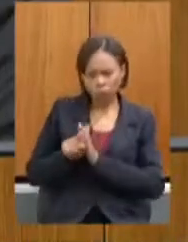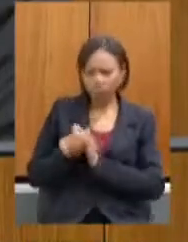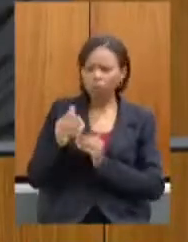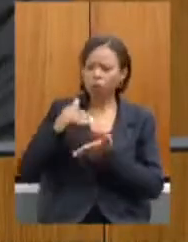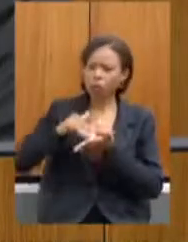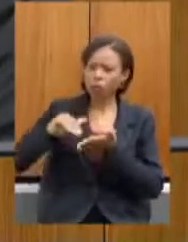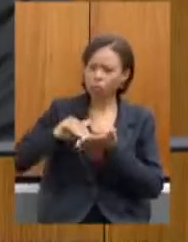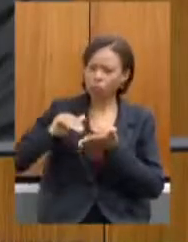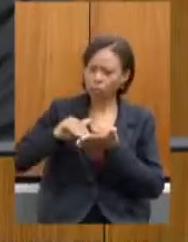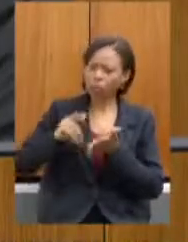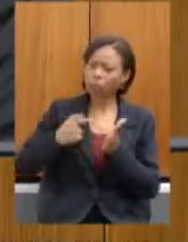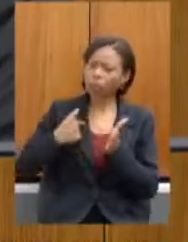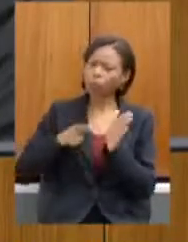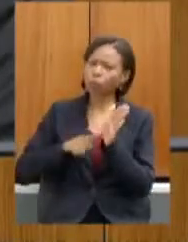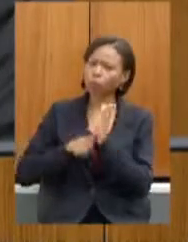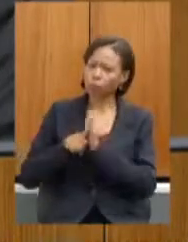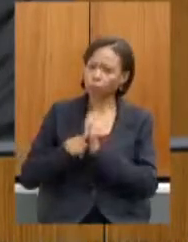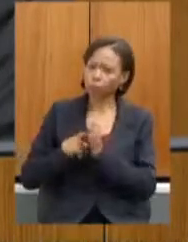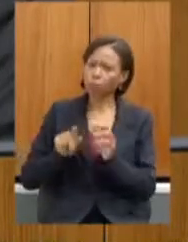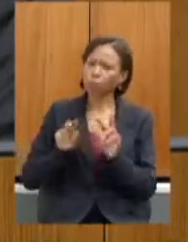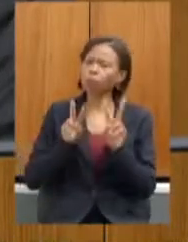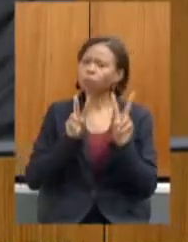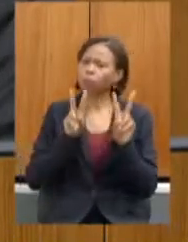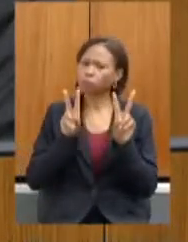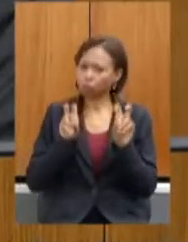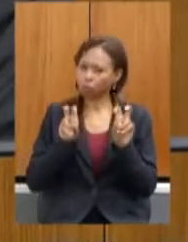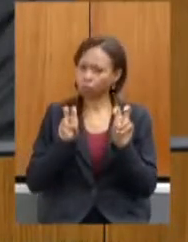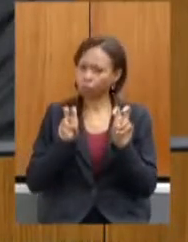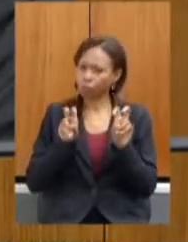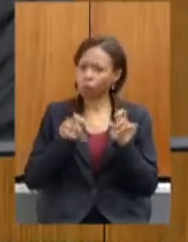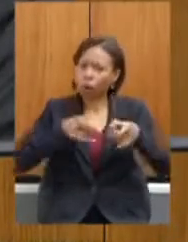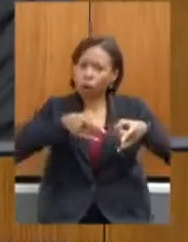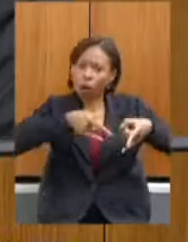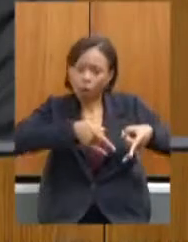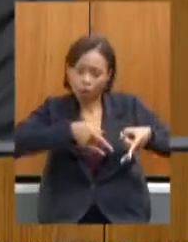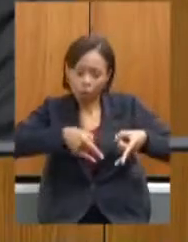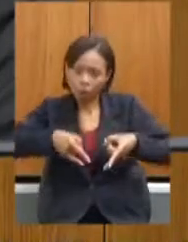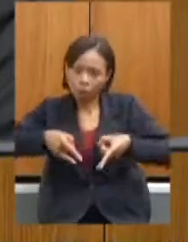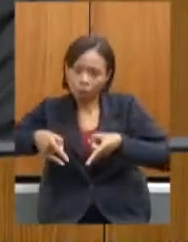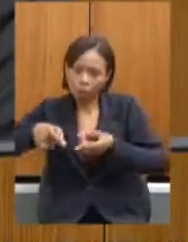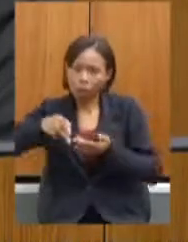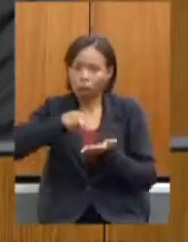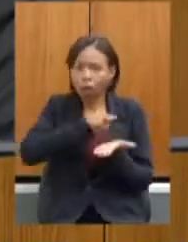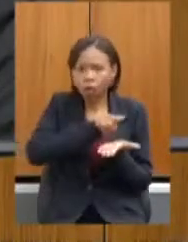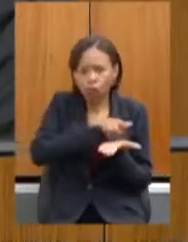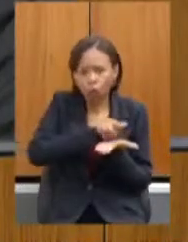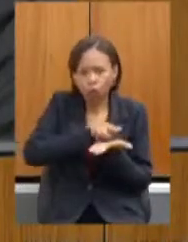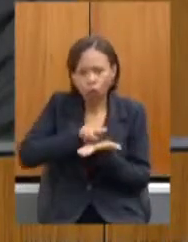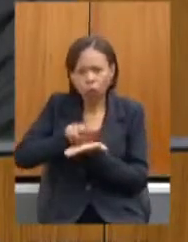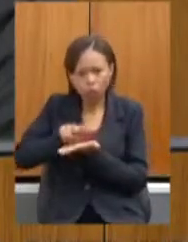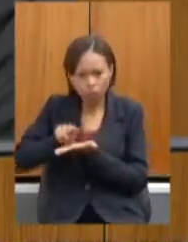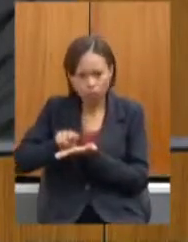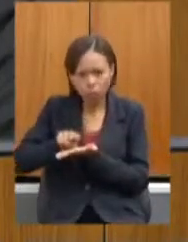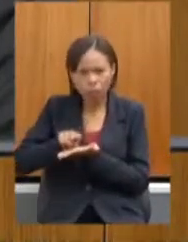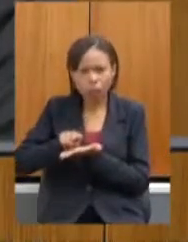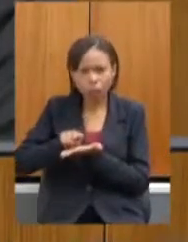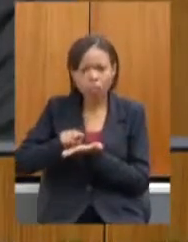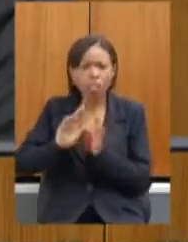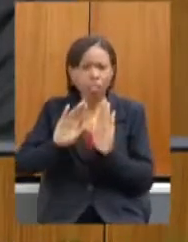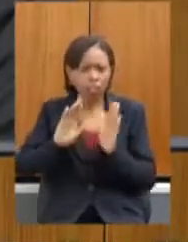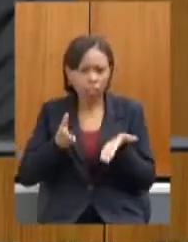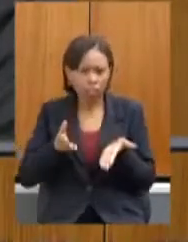ao senhor é em relação aos leitos que foram credenciados